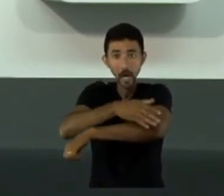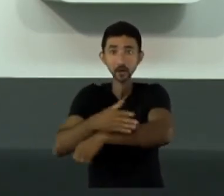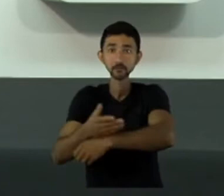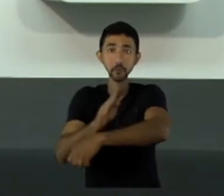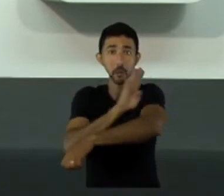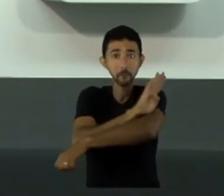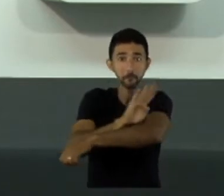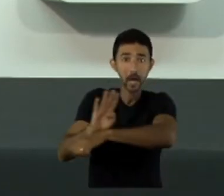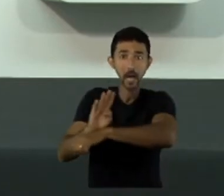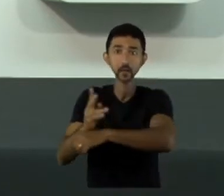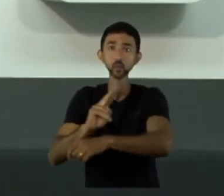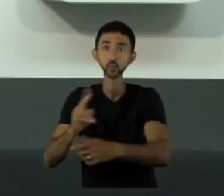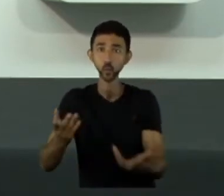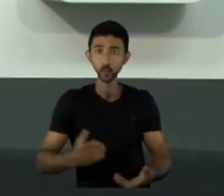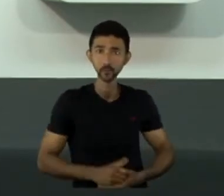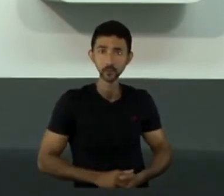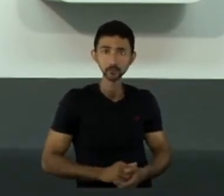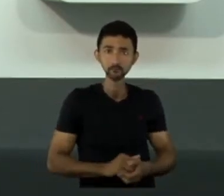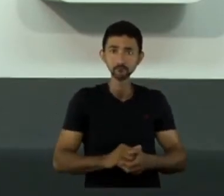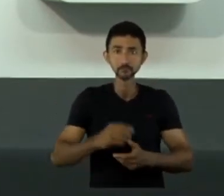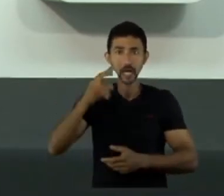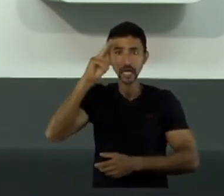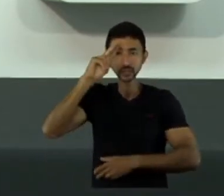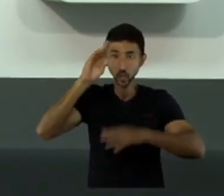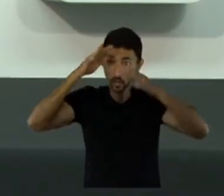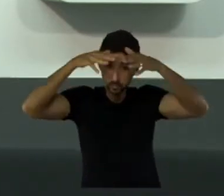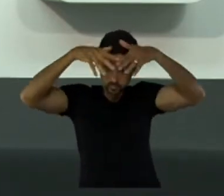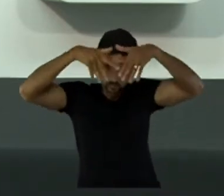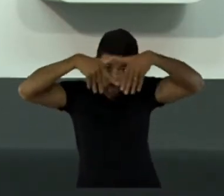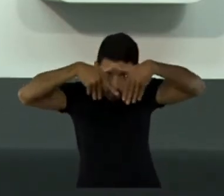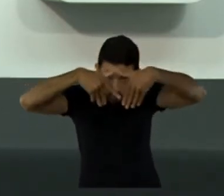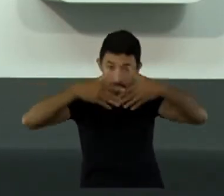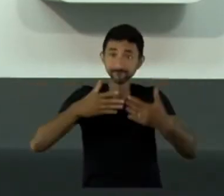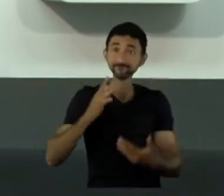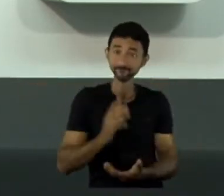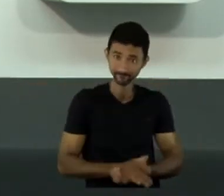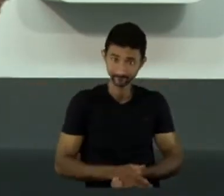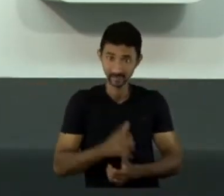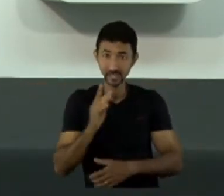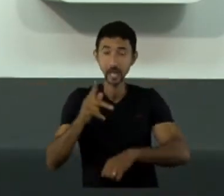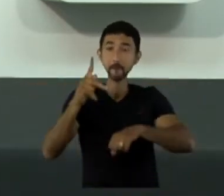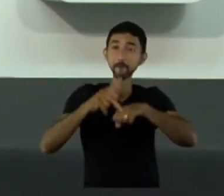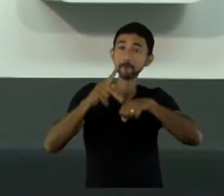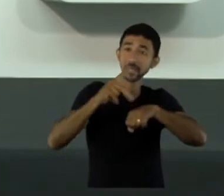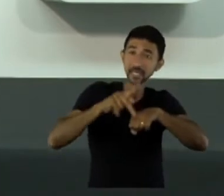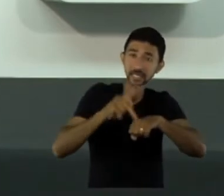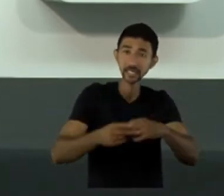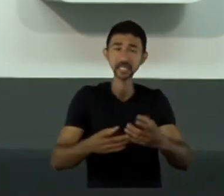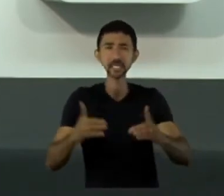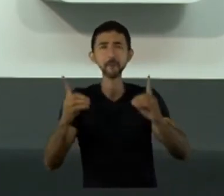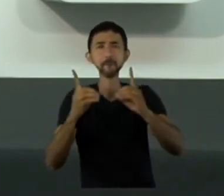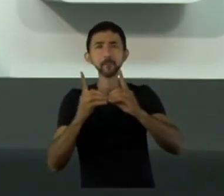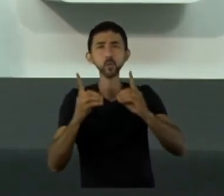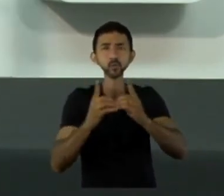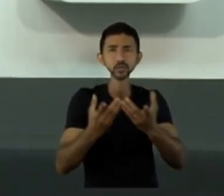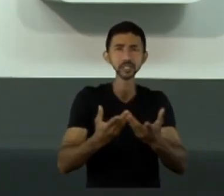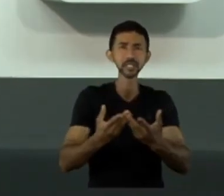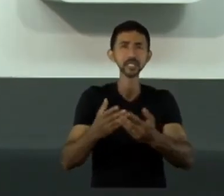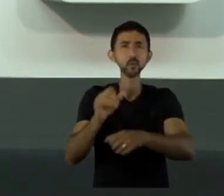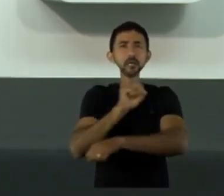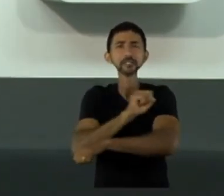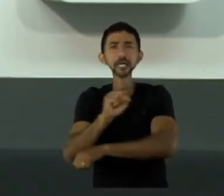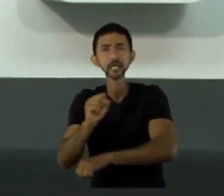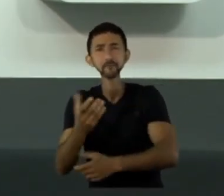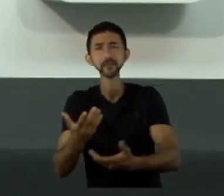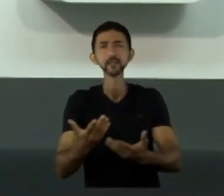supor, o mito da Matinta Pereira, né? Nós já ouvimos falar na Matinta Pereira da Pedreira, de Mosqueiro, da